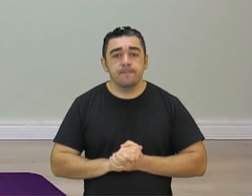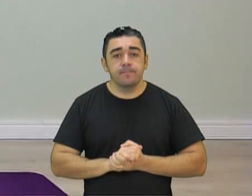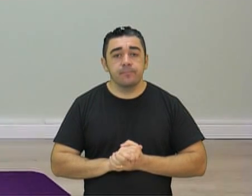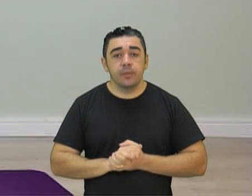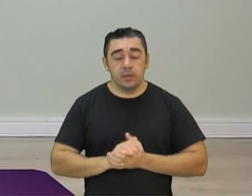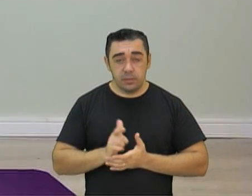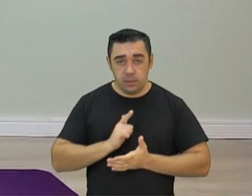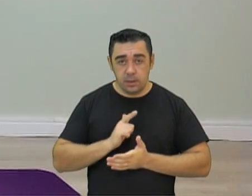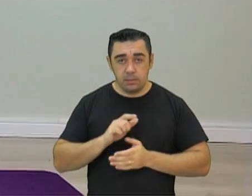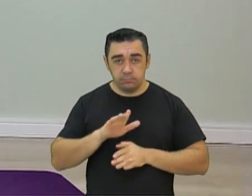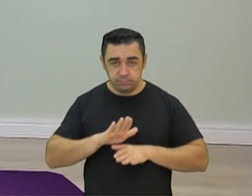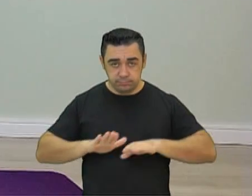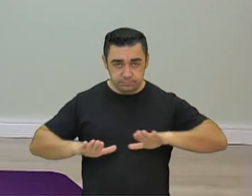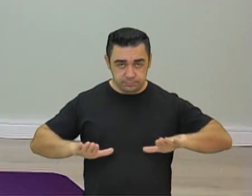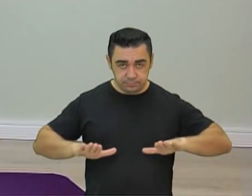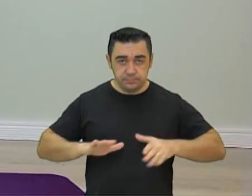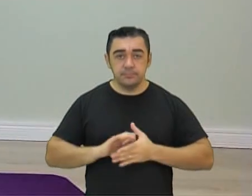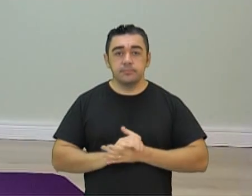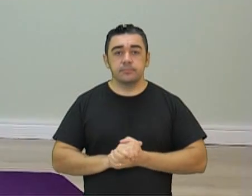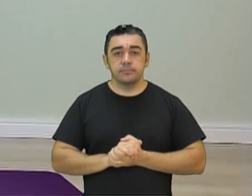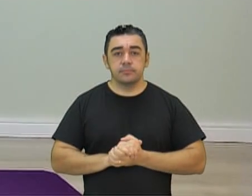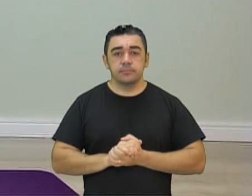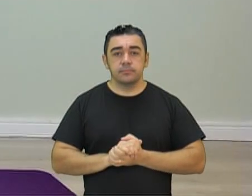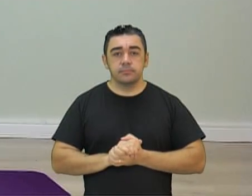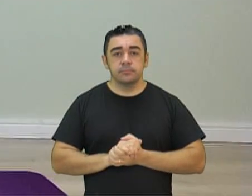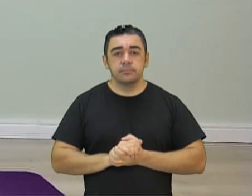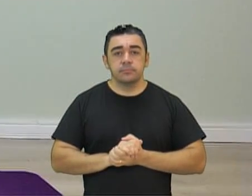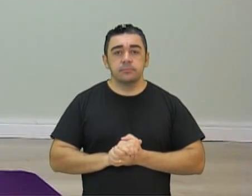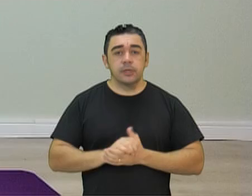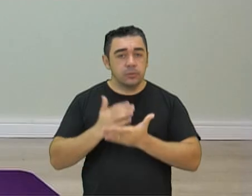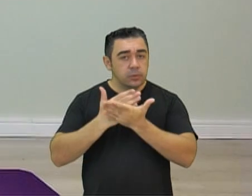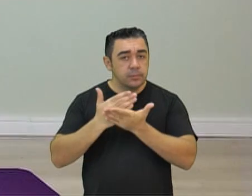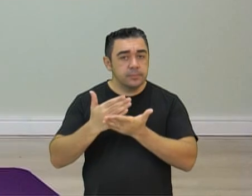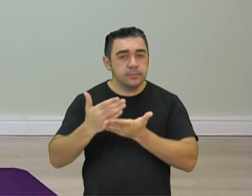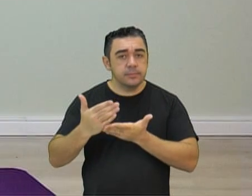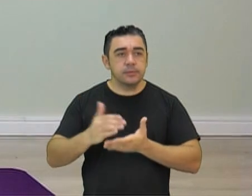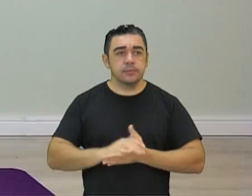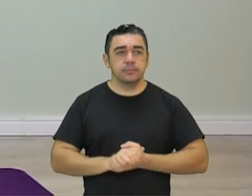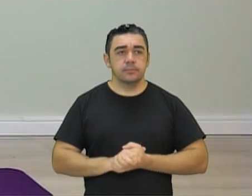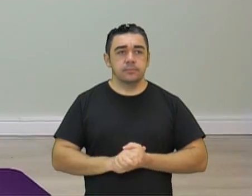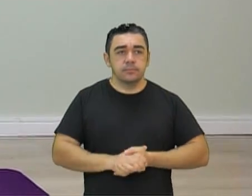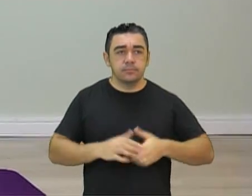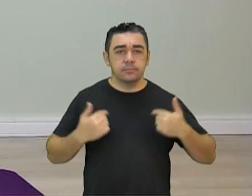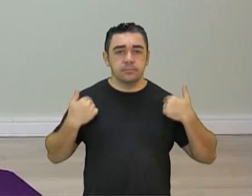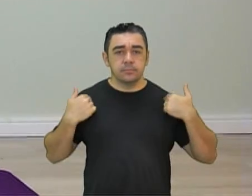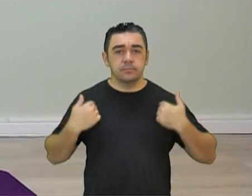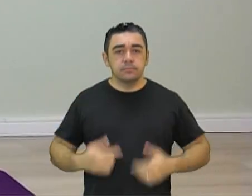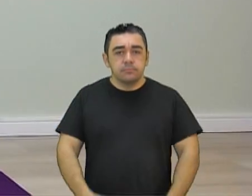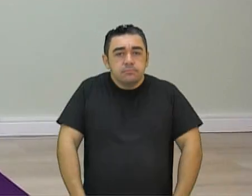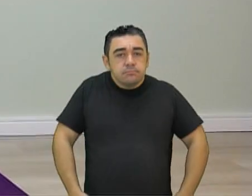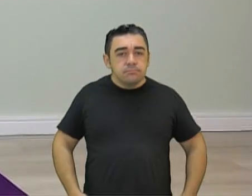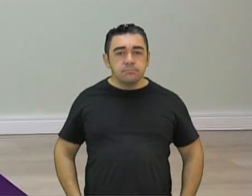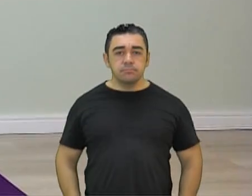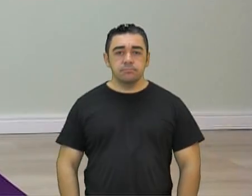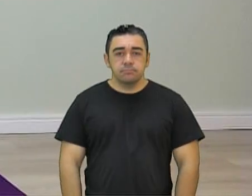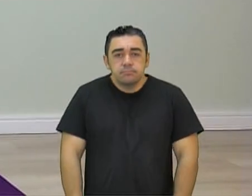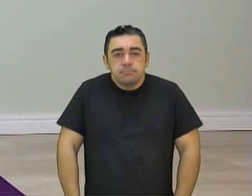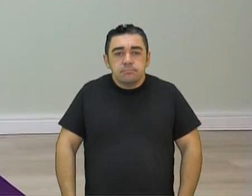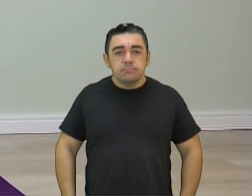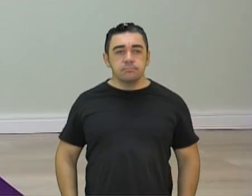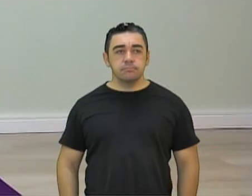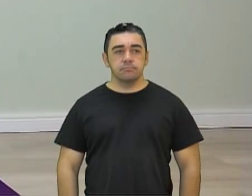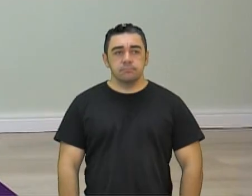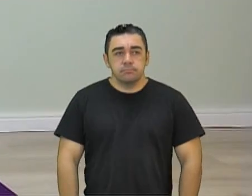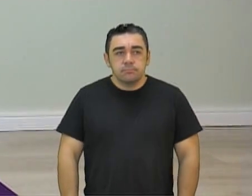Pernas afastadas, isso. Corrige seu ombro lá atrás e você